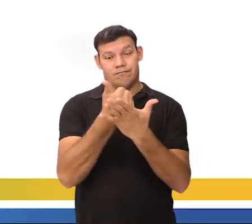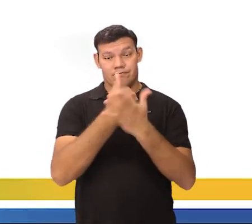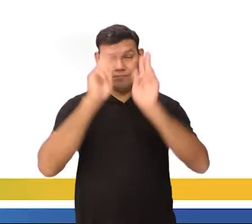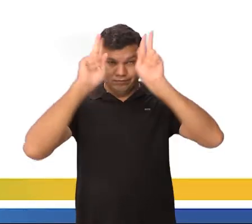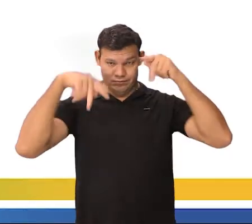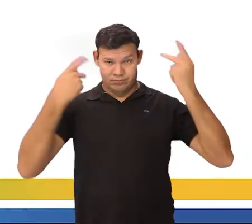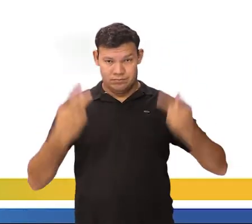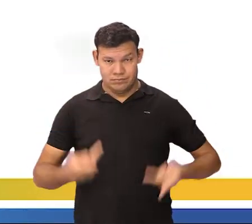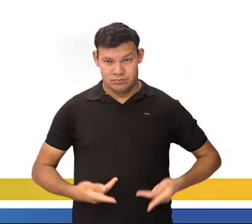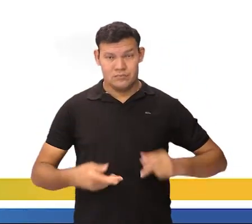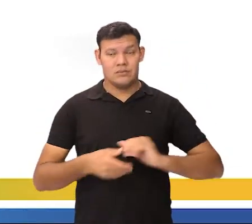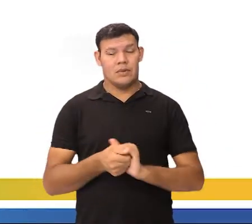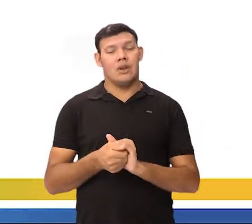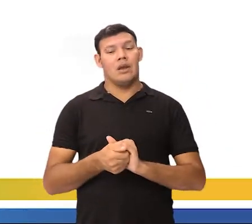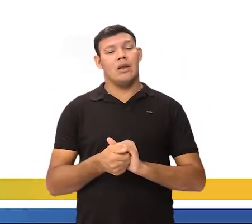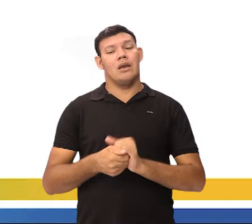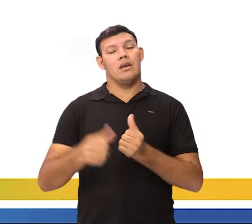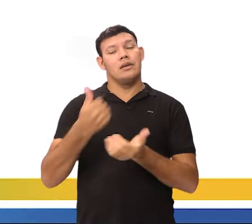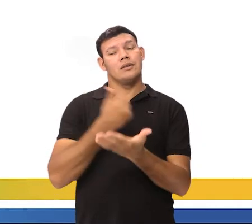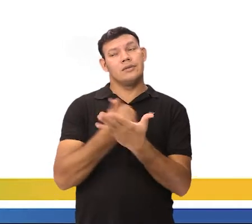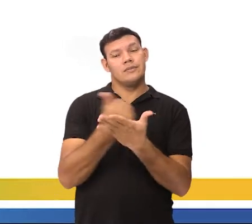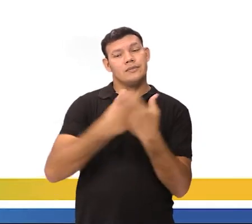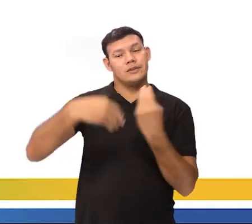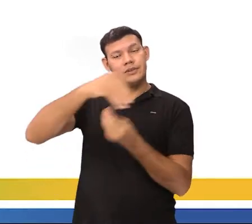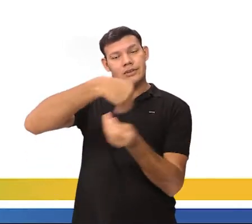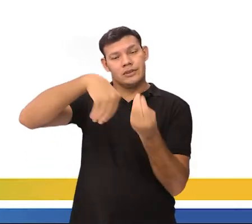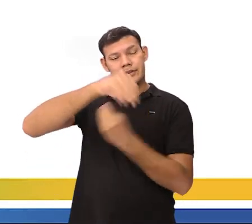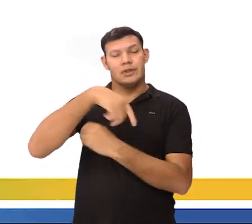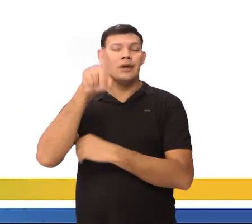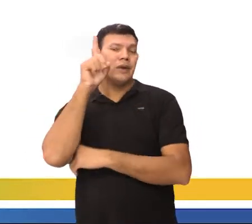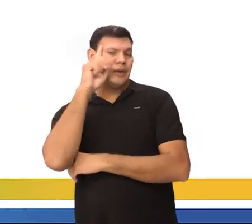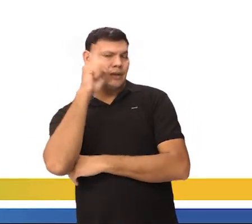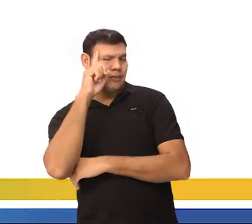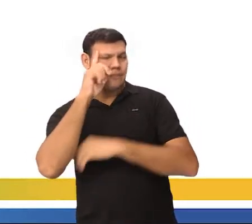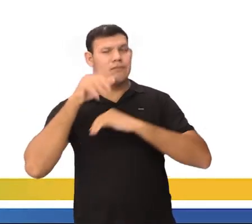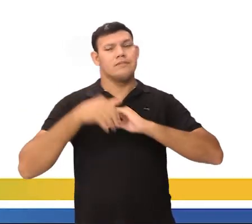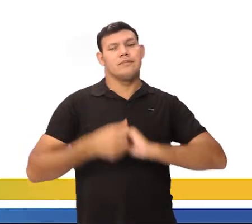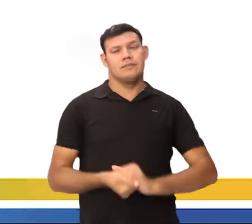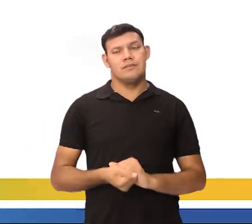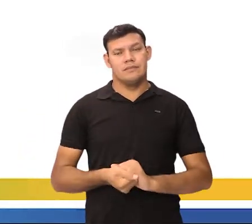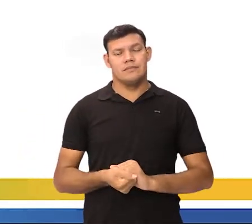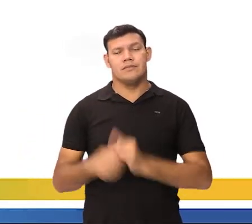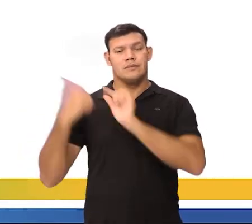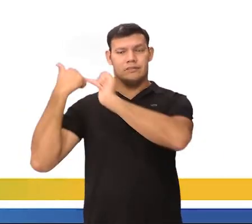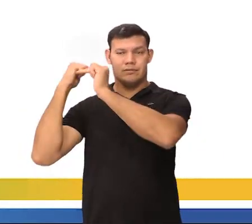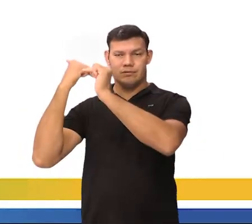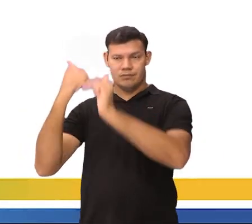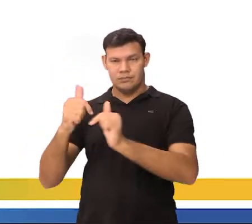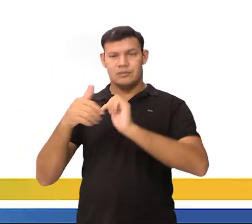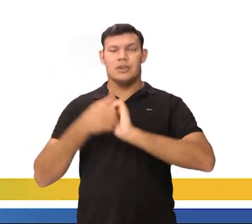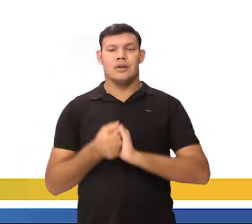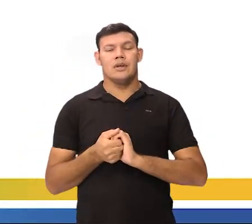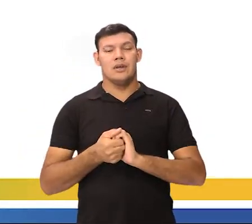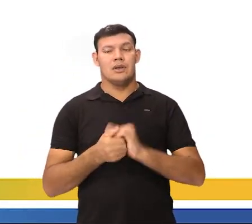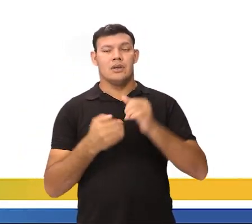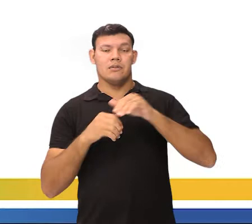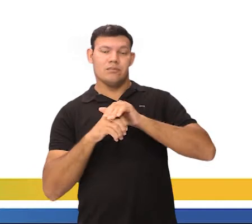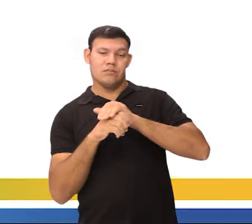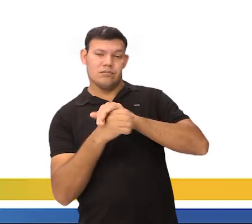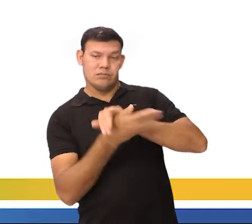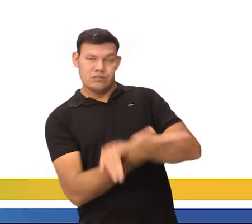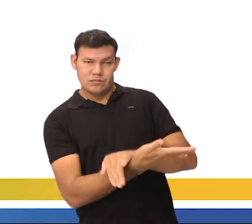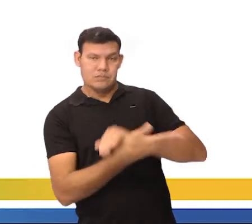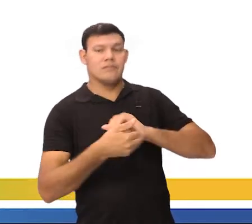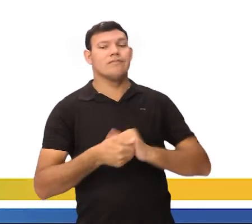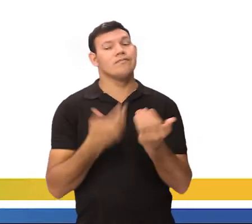as ações que envolvem o cotidiano e as tradições e os costumes humanos